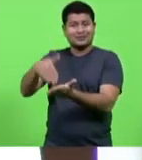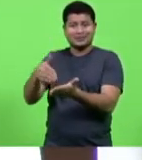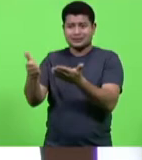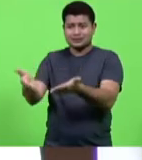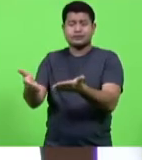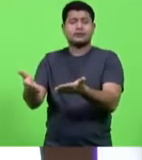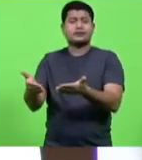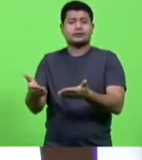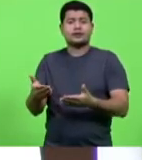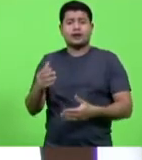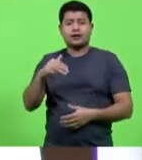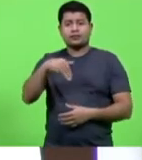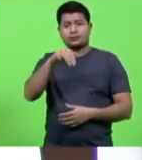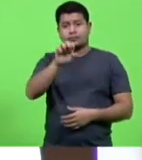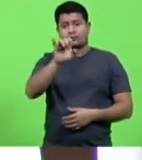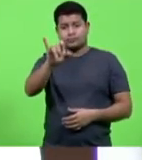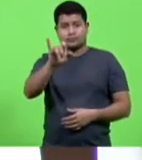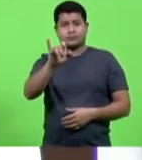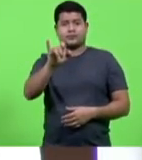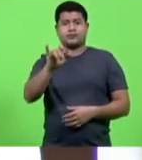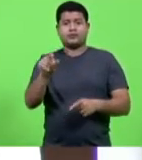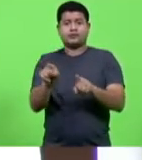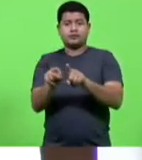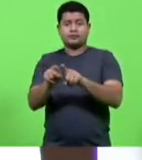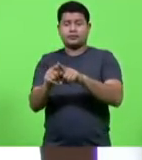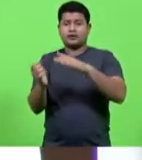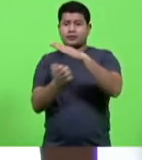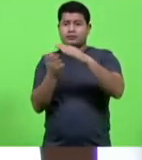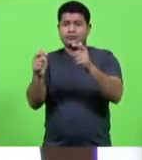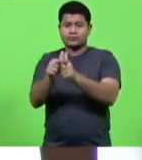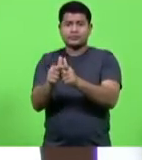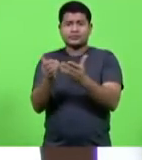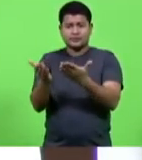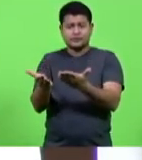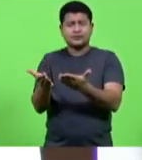do microempresário, do pequeno, desse que está